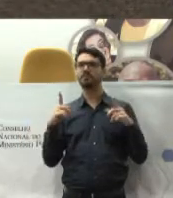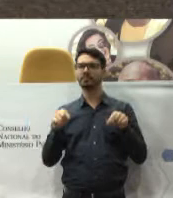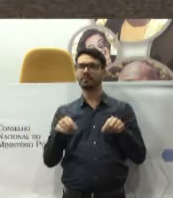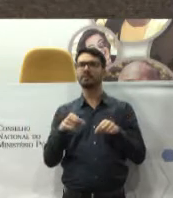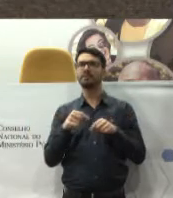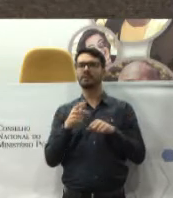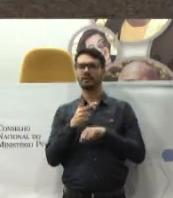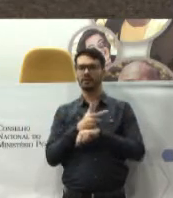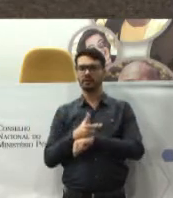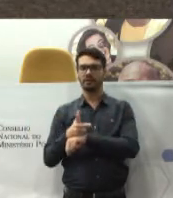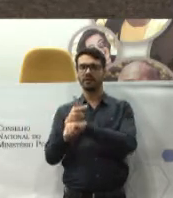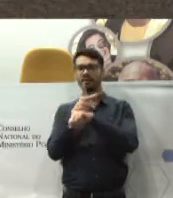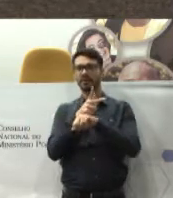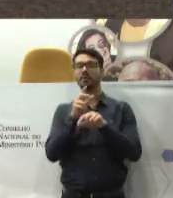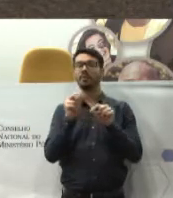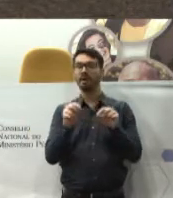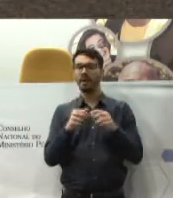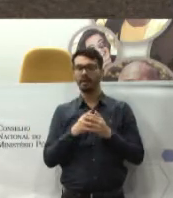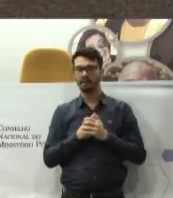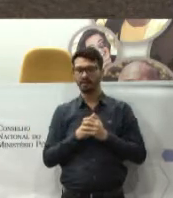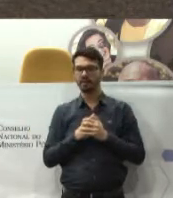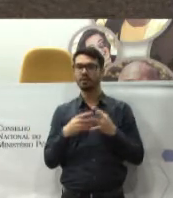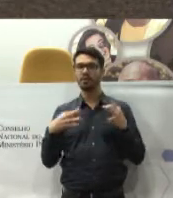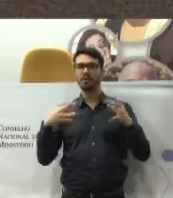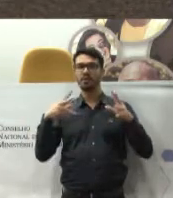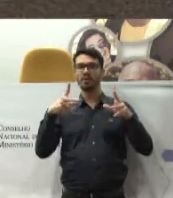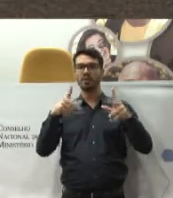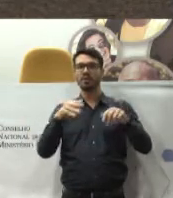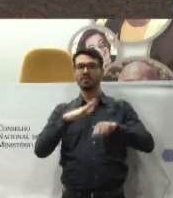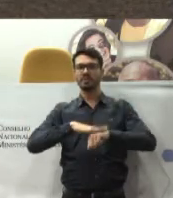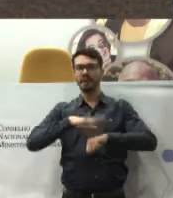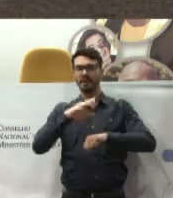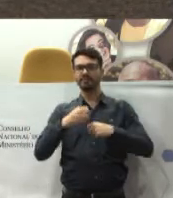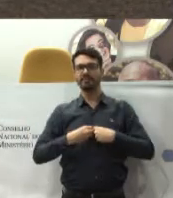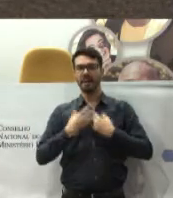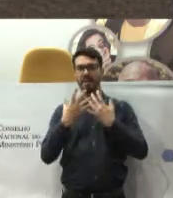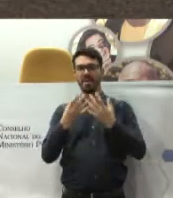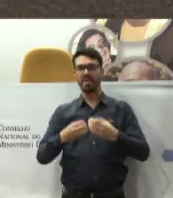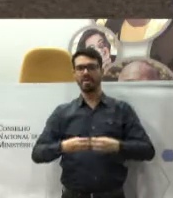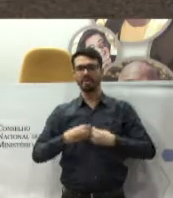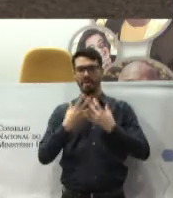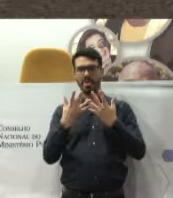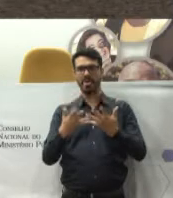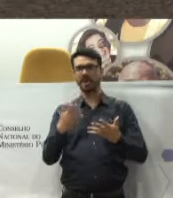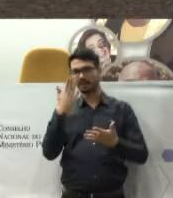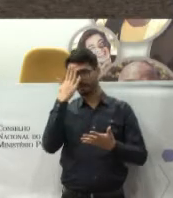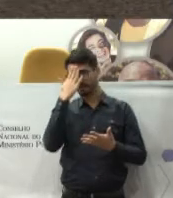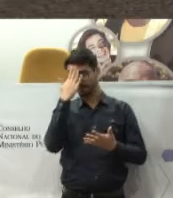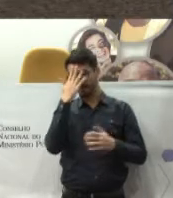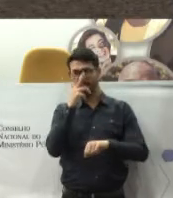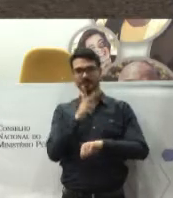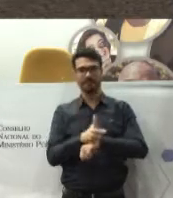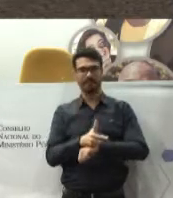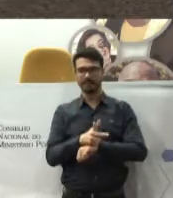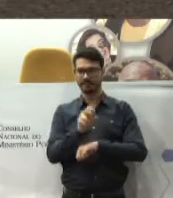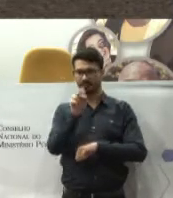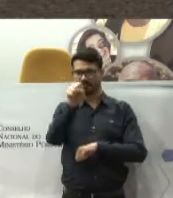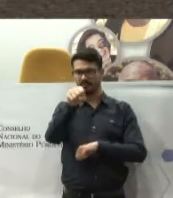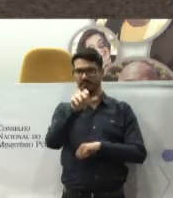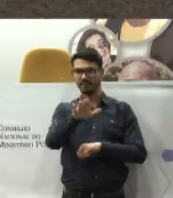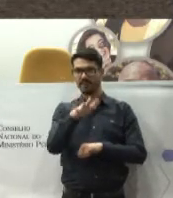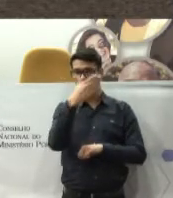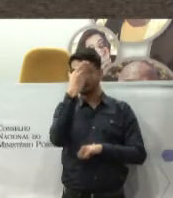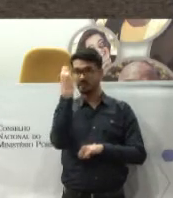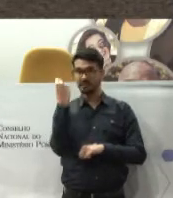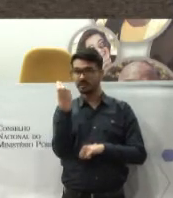efeito BBB faz com que todos sejam mais espontâneos na fala. Todos sabem que são gravados, mas